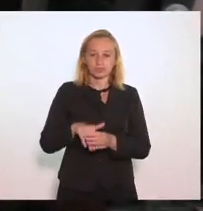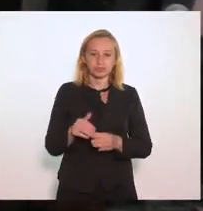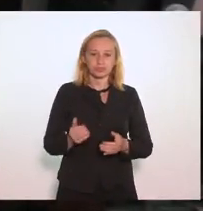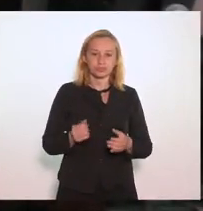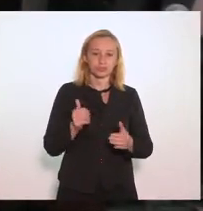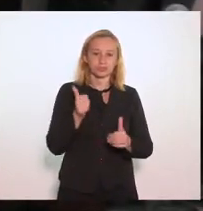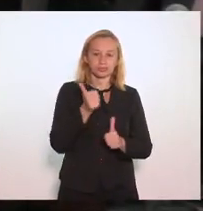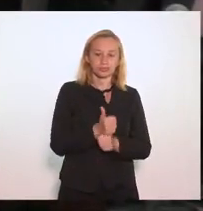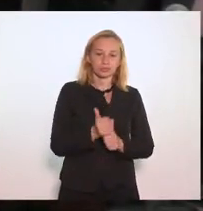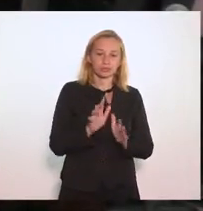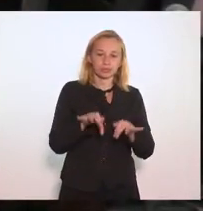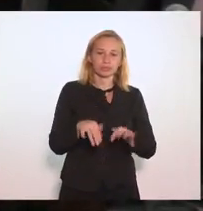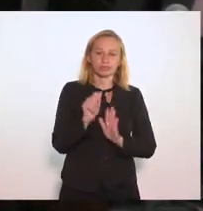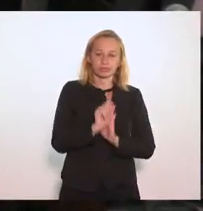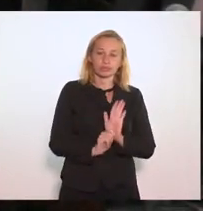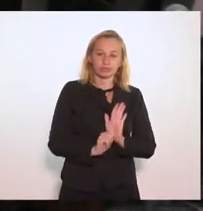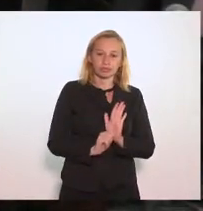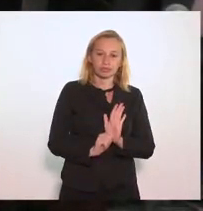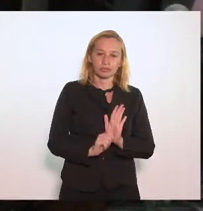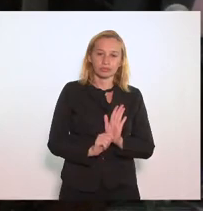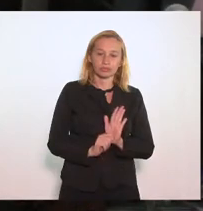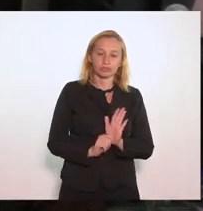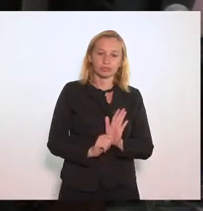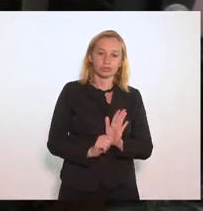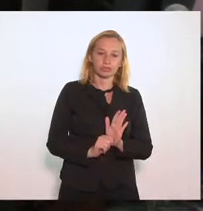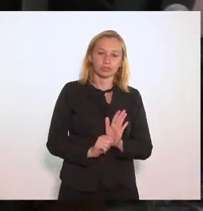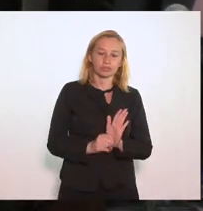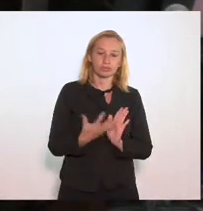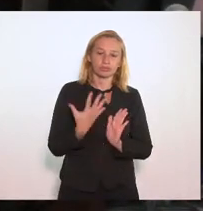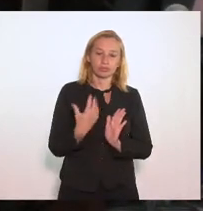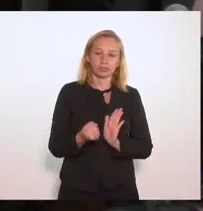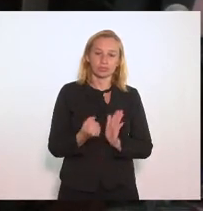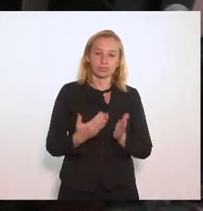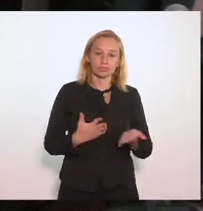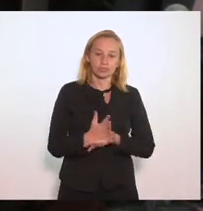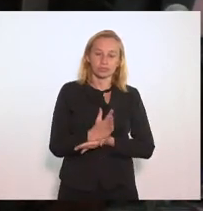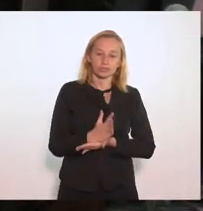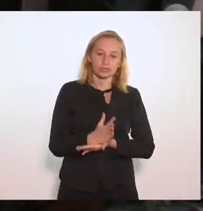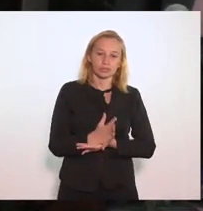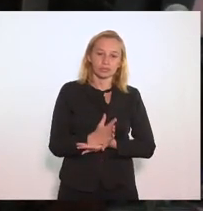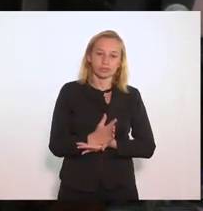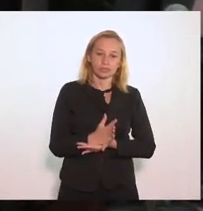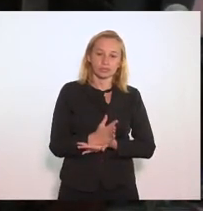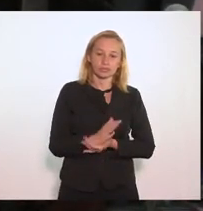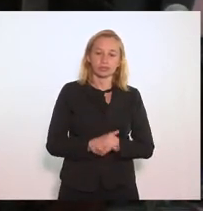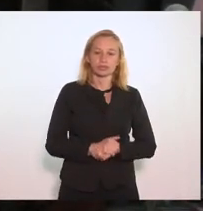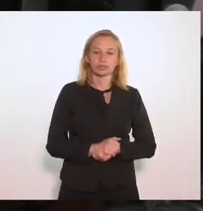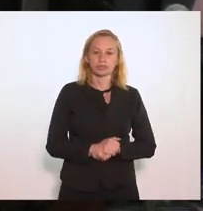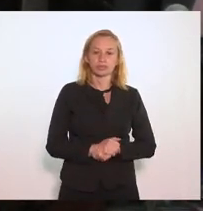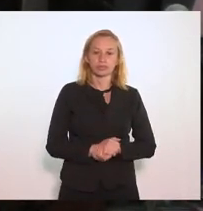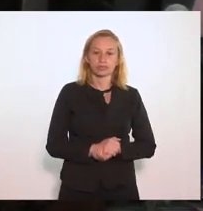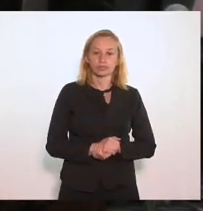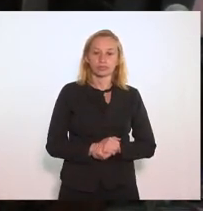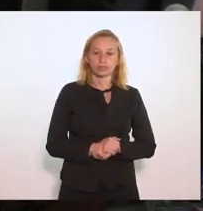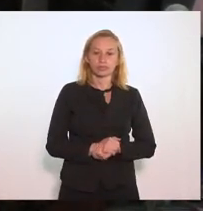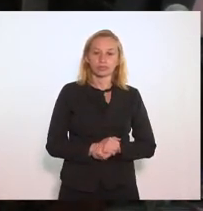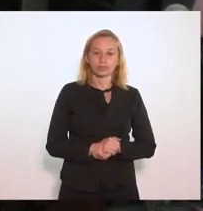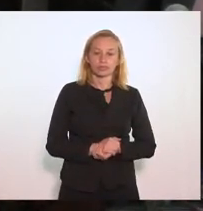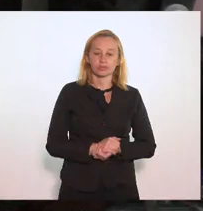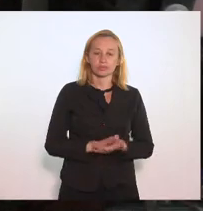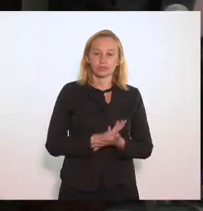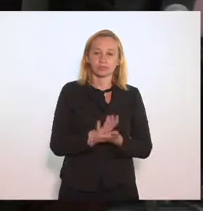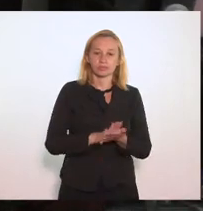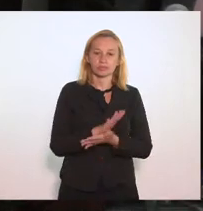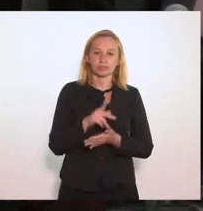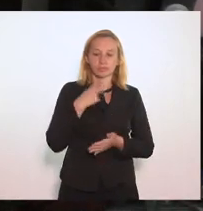substitutivo, conforme a final de redação, que a presidência defere Os senhores que aprovam, como estão aprovados, vai autógrafo Nada